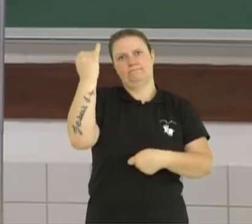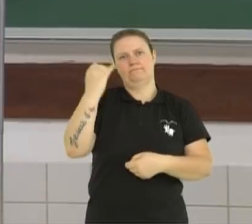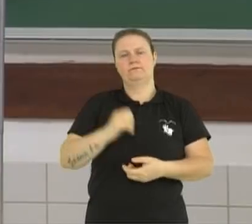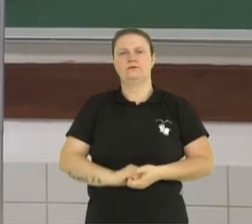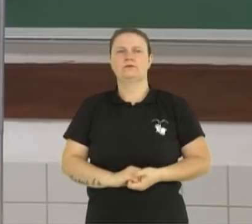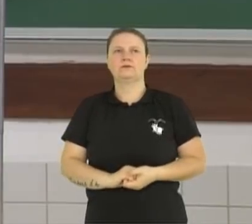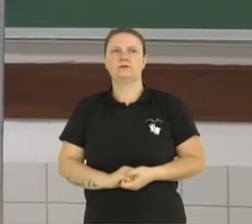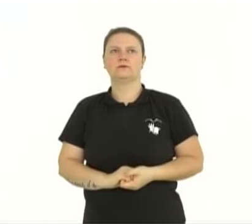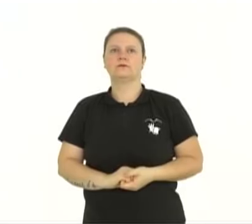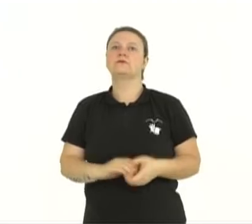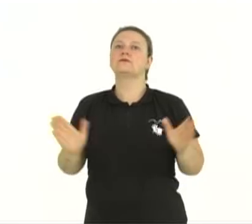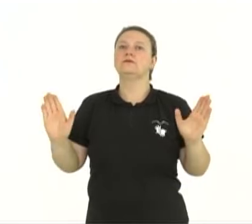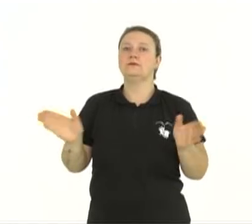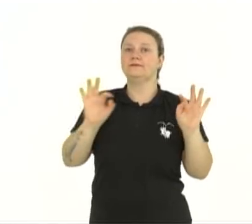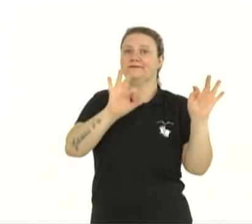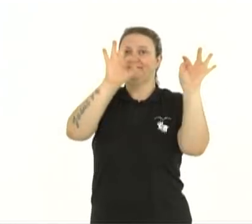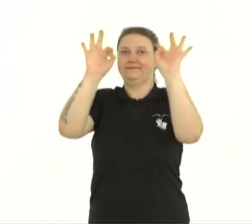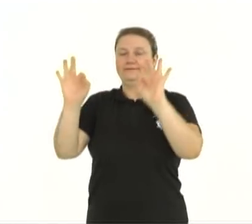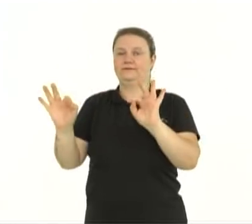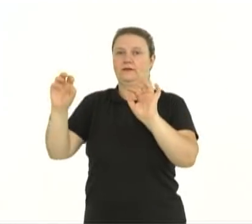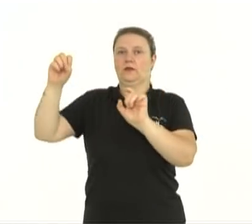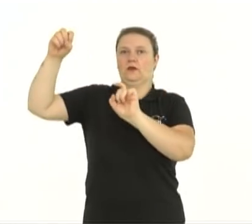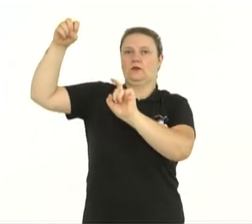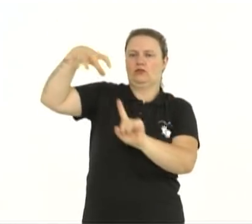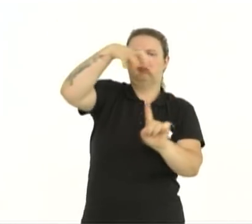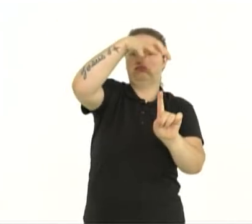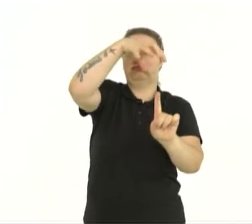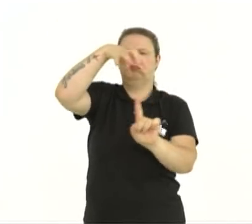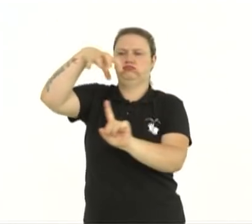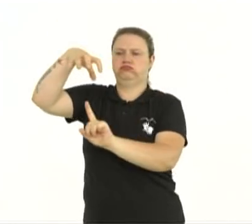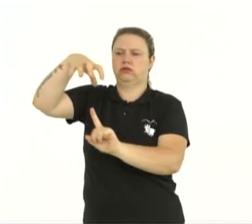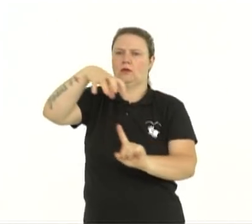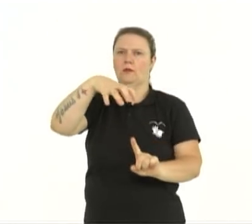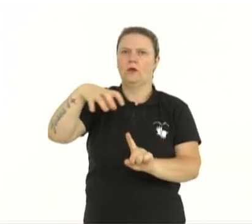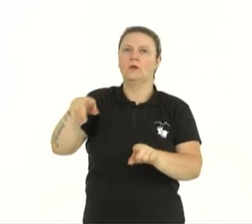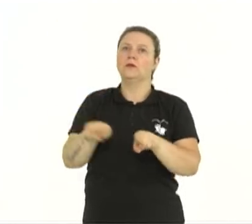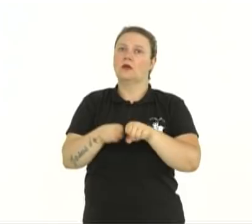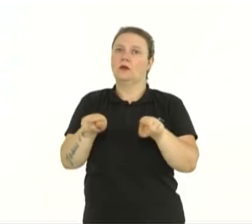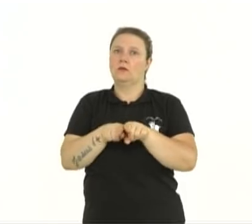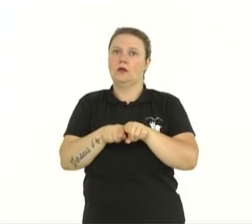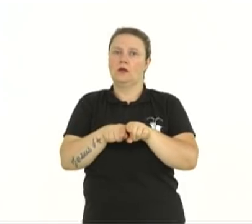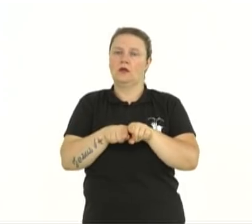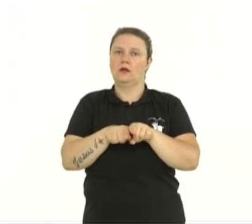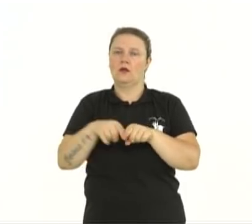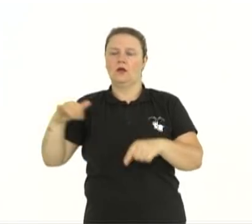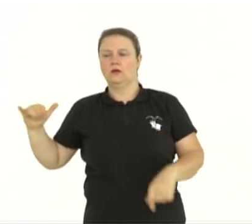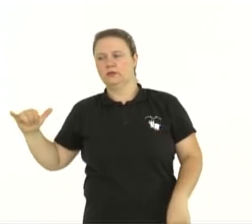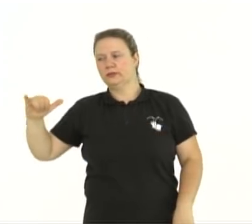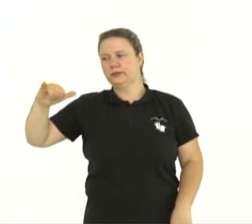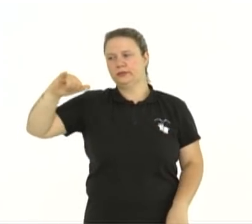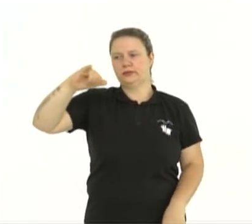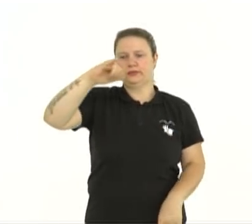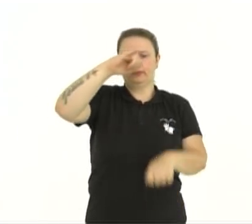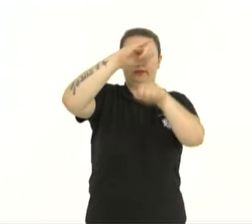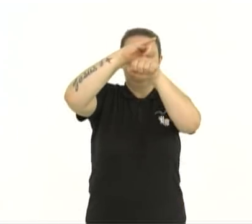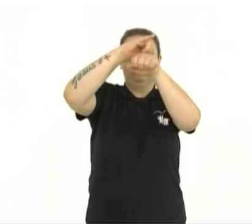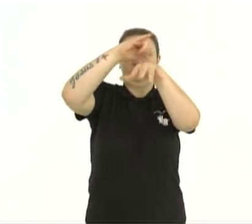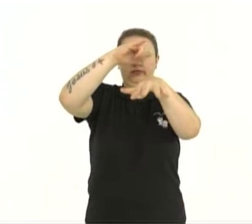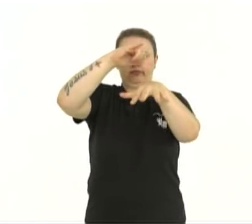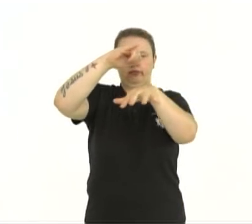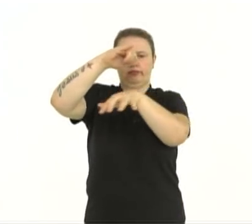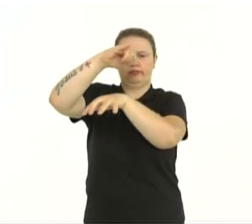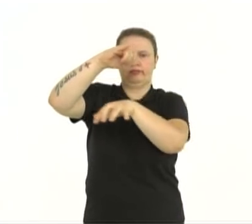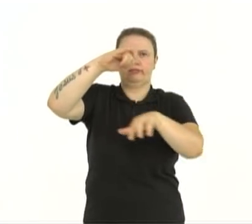O paraquedismo é praticado por pessoas que saltam de um pequeno avião em queda livre. A velocidade que a pessoa chega